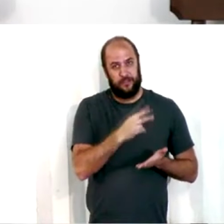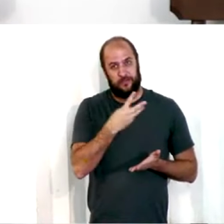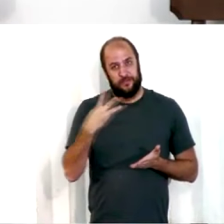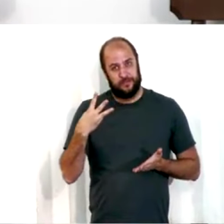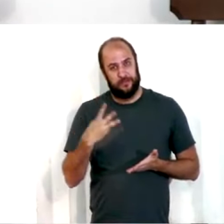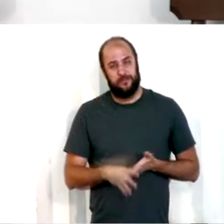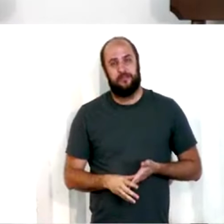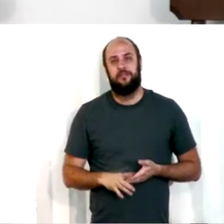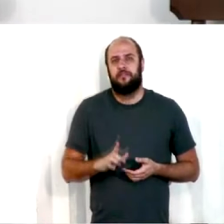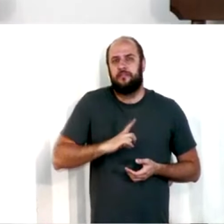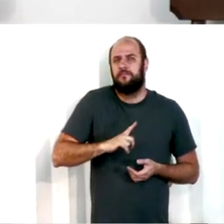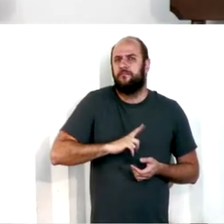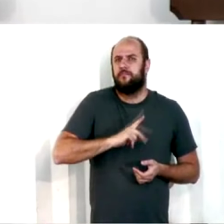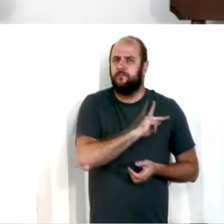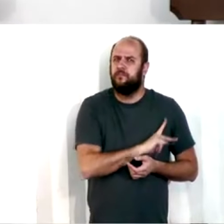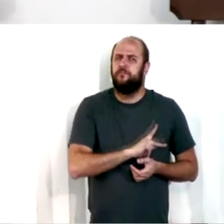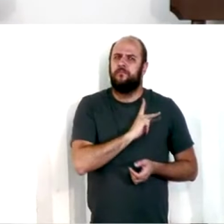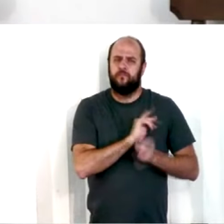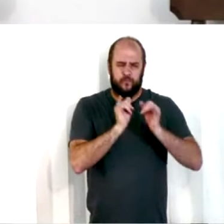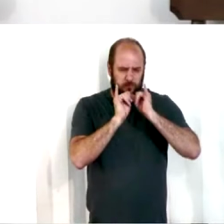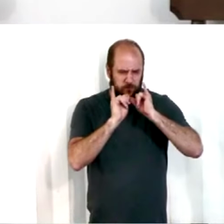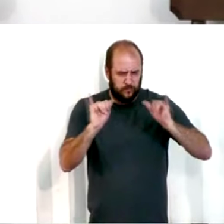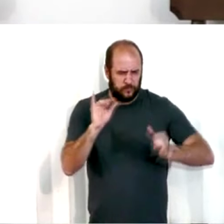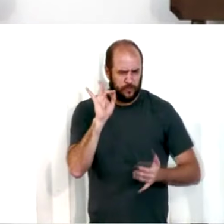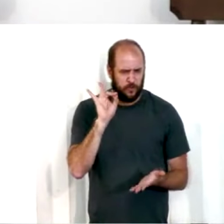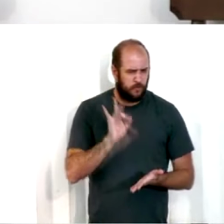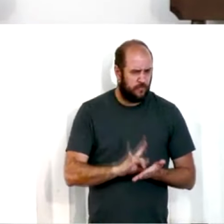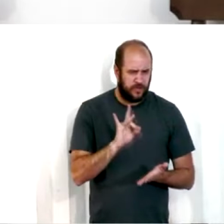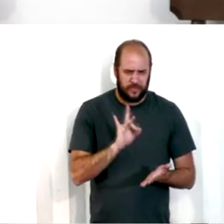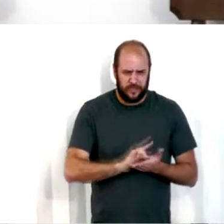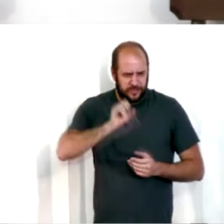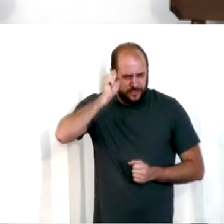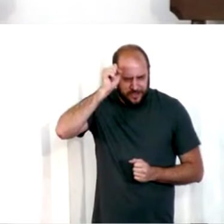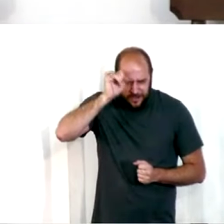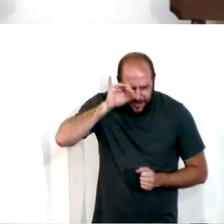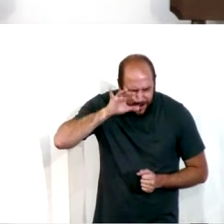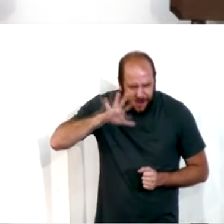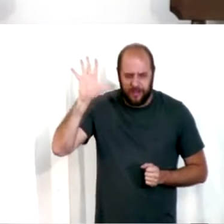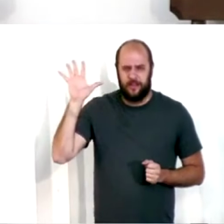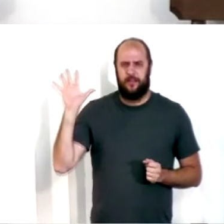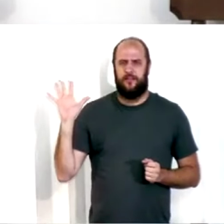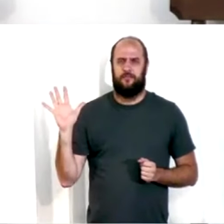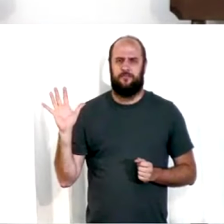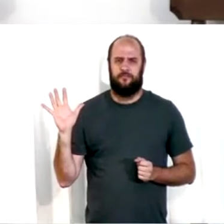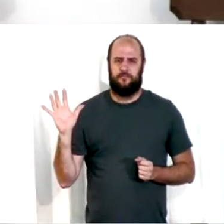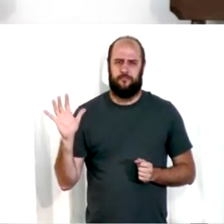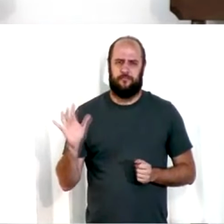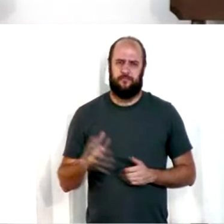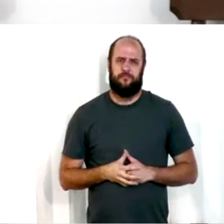temos na liturgia, Paulo expõe a verdade nua e crua, límpida e cristalina para os colossenses.